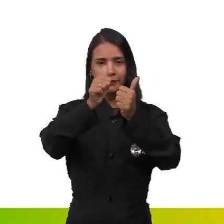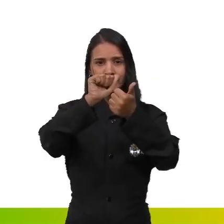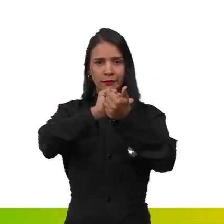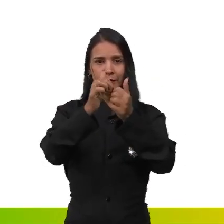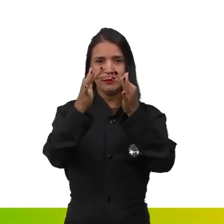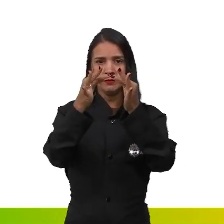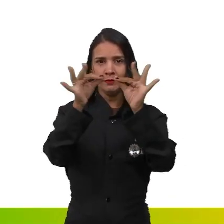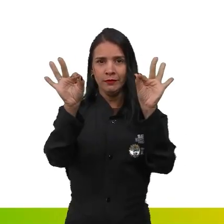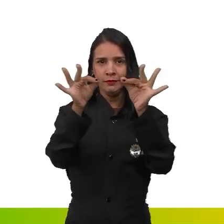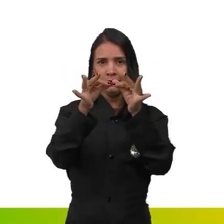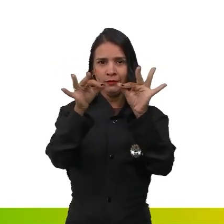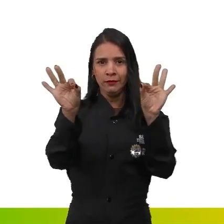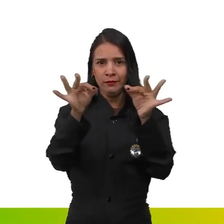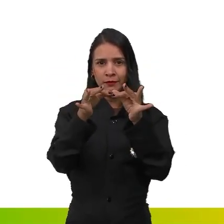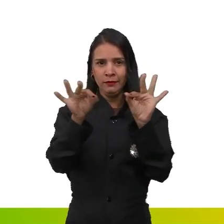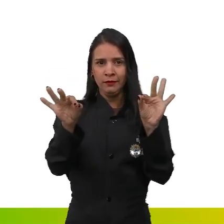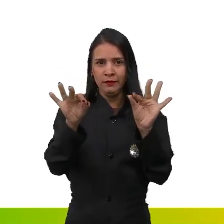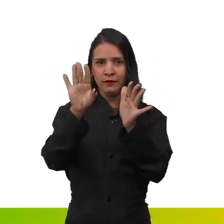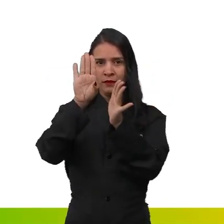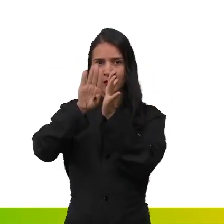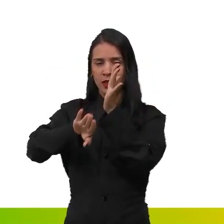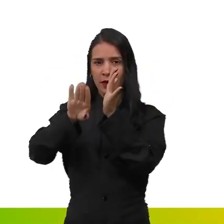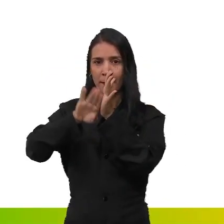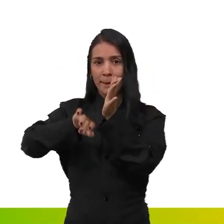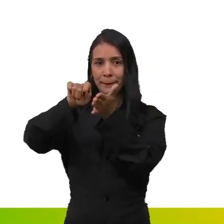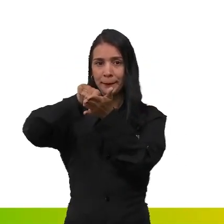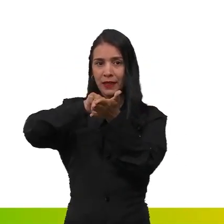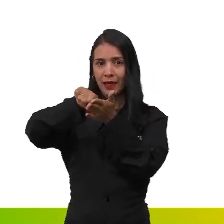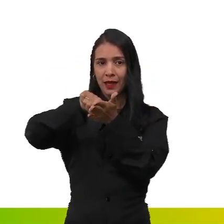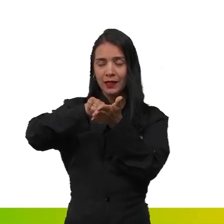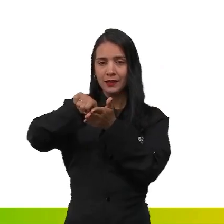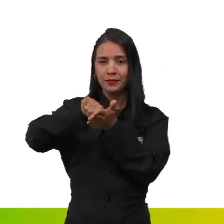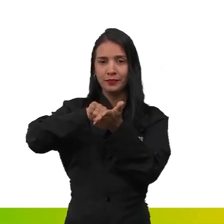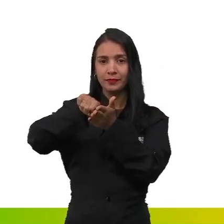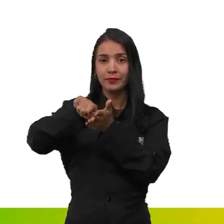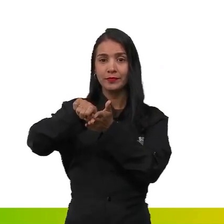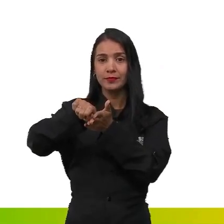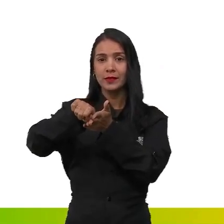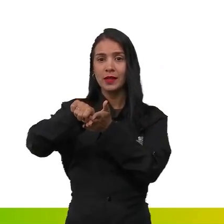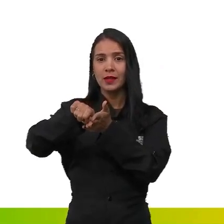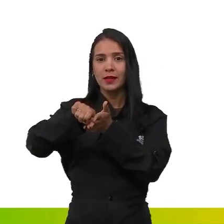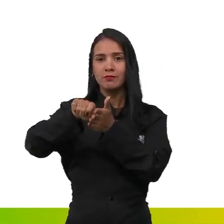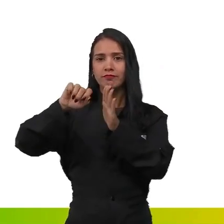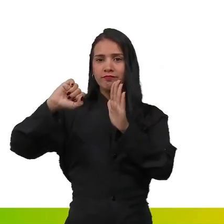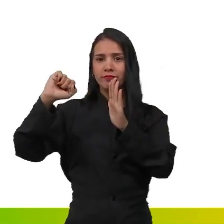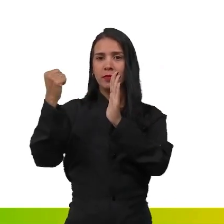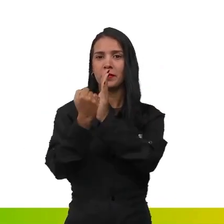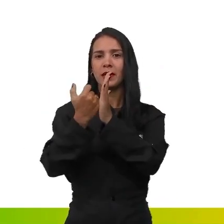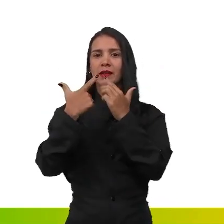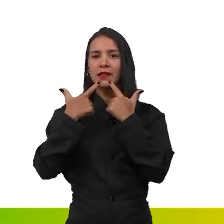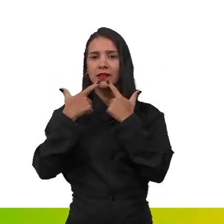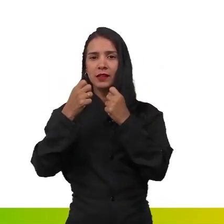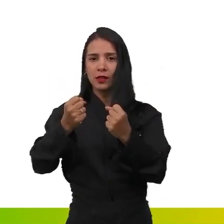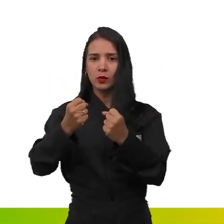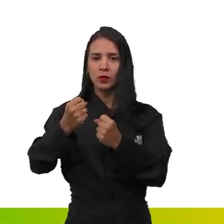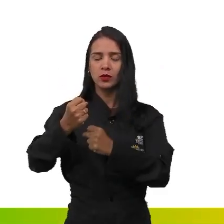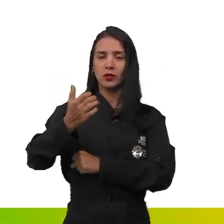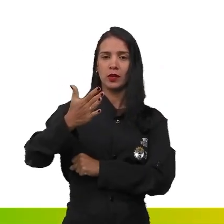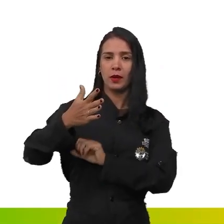de pessoalidade. Então, obviamente, eu tenho um texto aqui que tem marcas de pessoalidade, de maneira que se